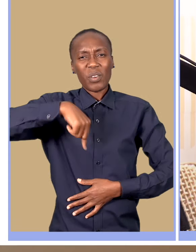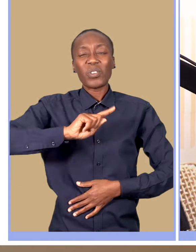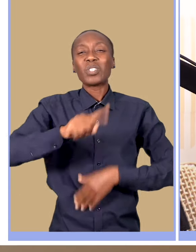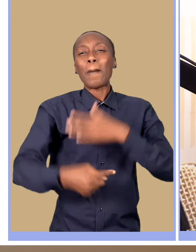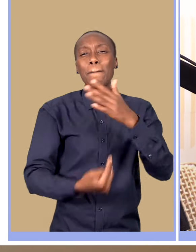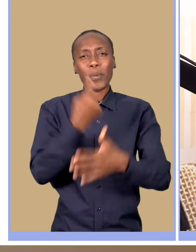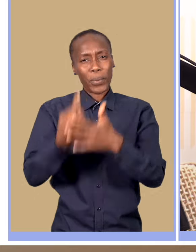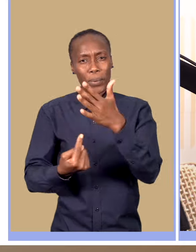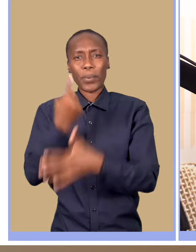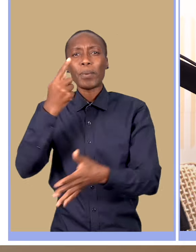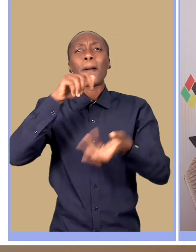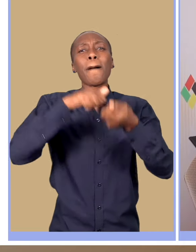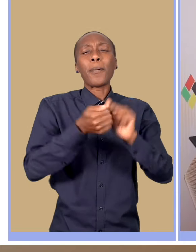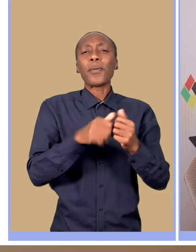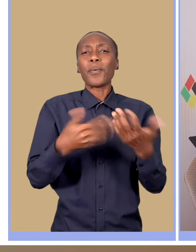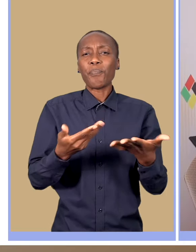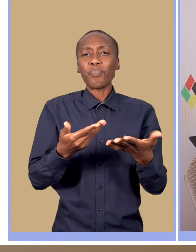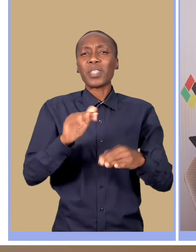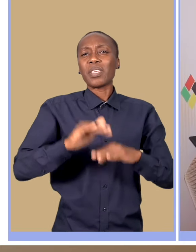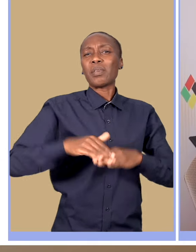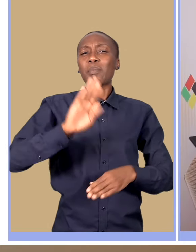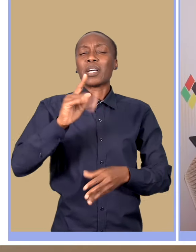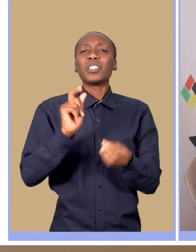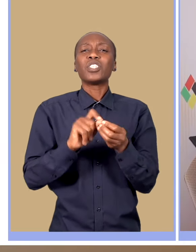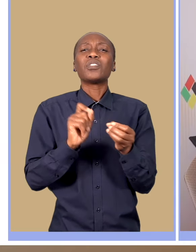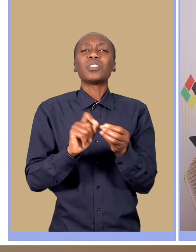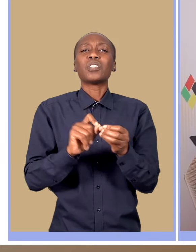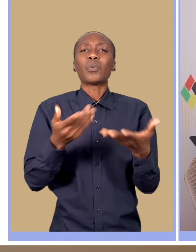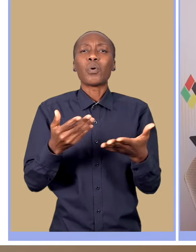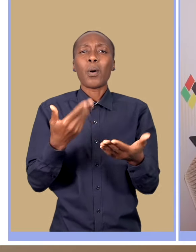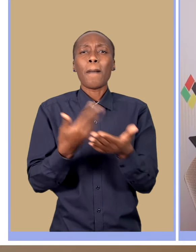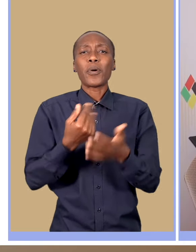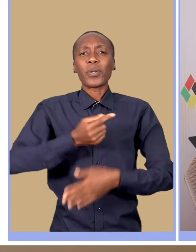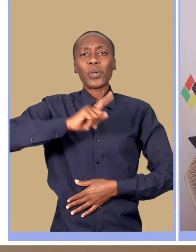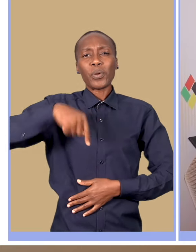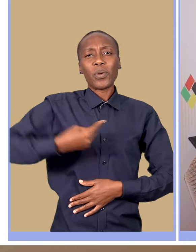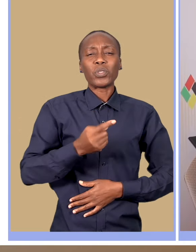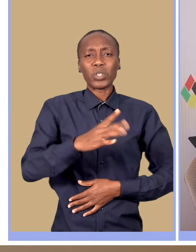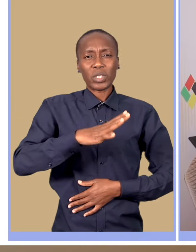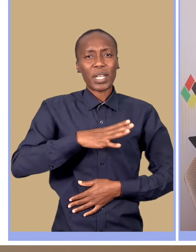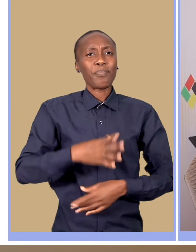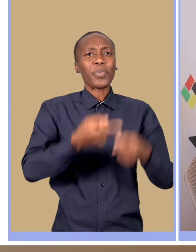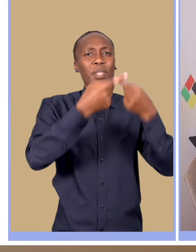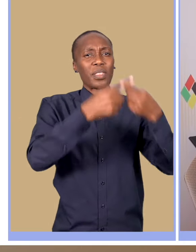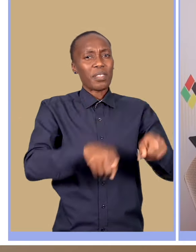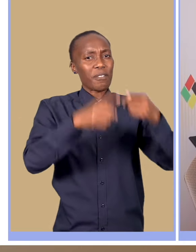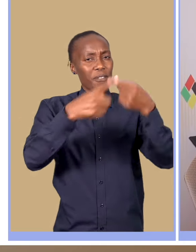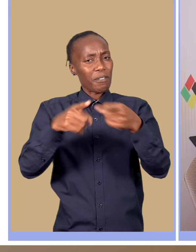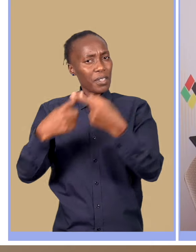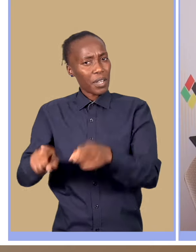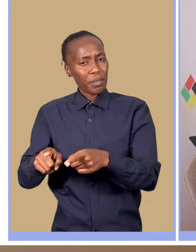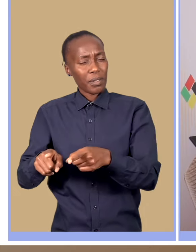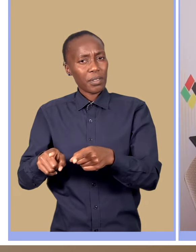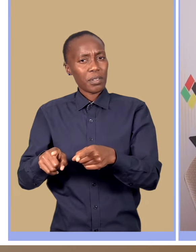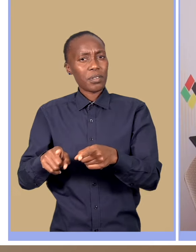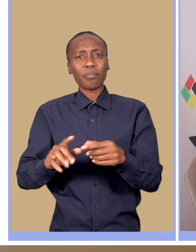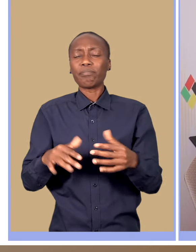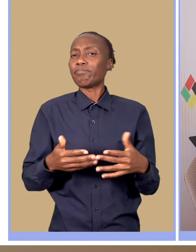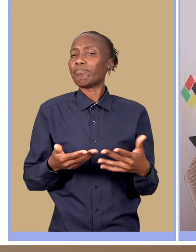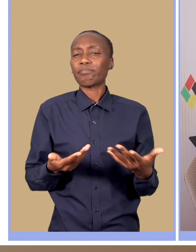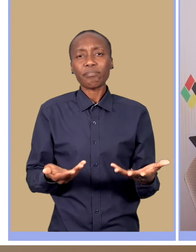teremos muitos choques. E isto assevera-se ainda mais quando nós encontramos diferentes